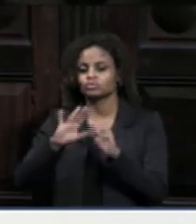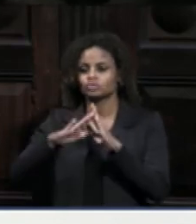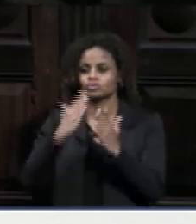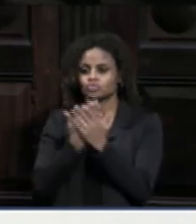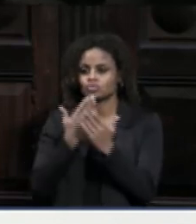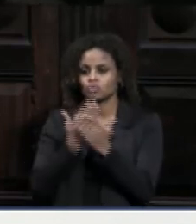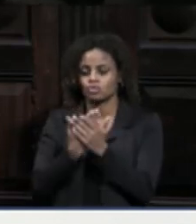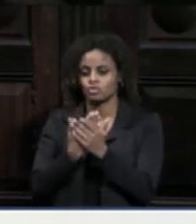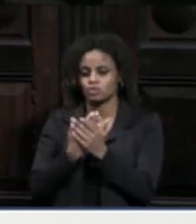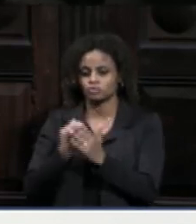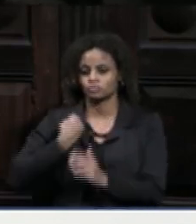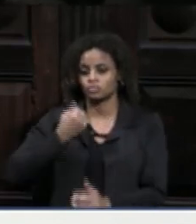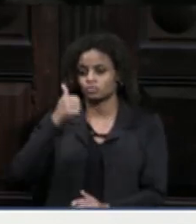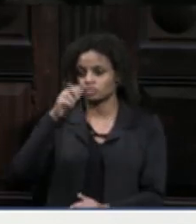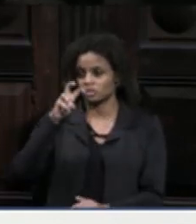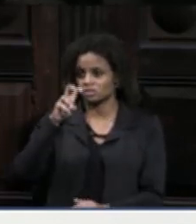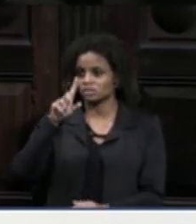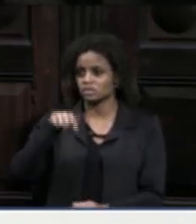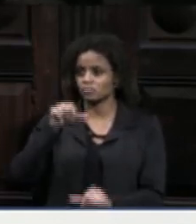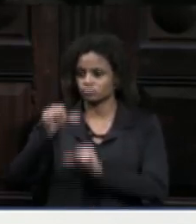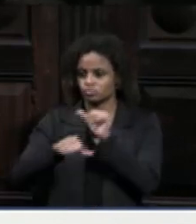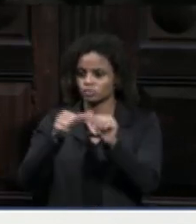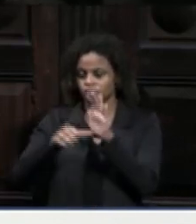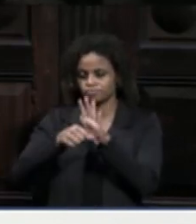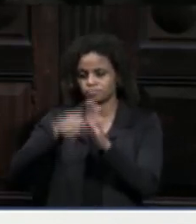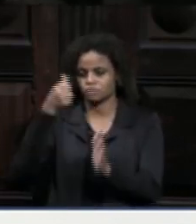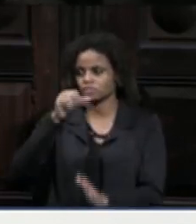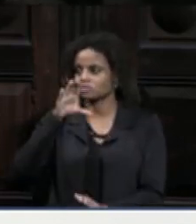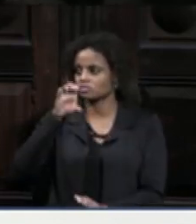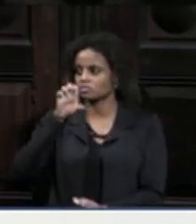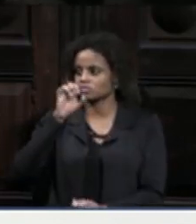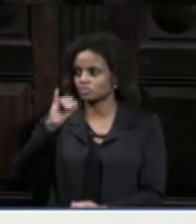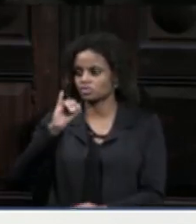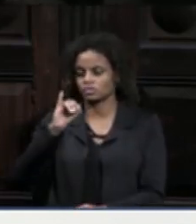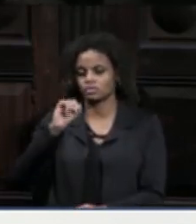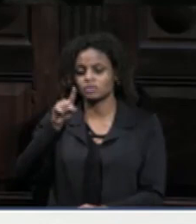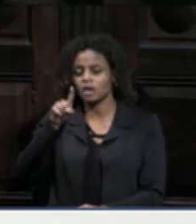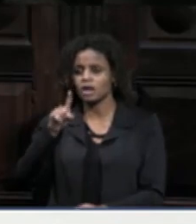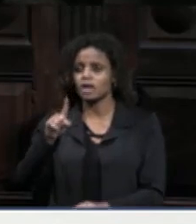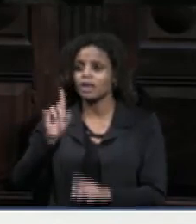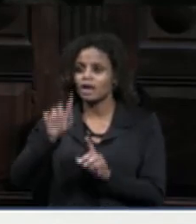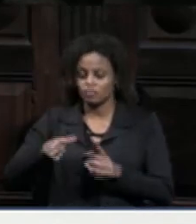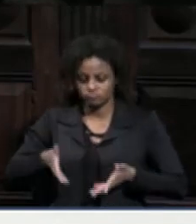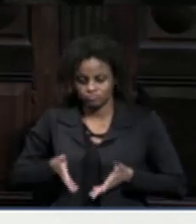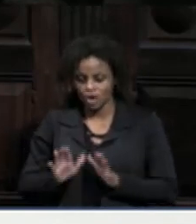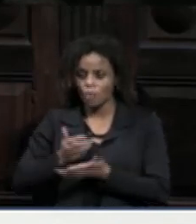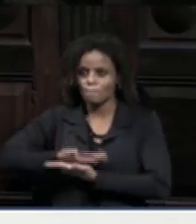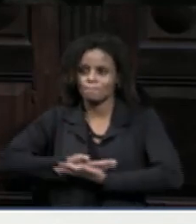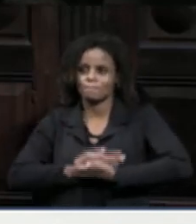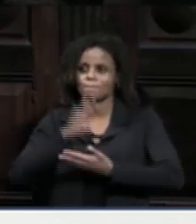SEI, que é o embrião da FATEC. E assim